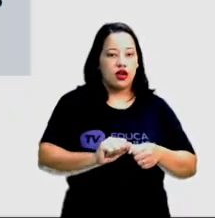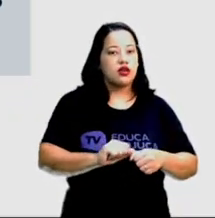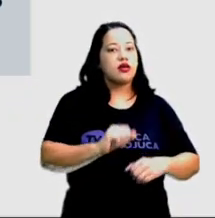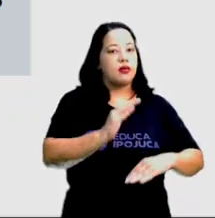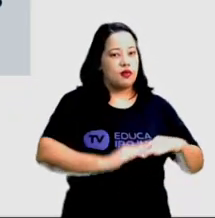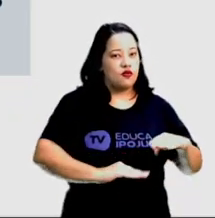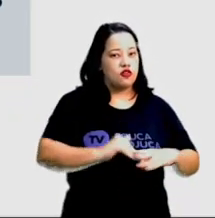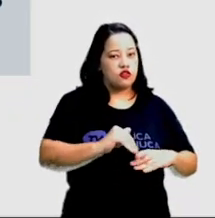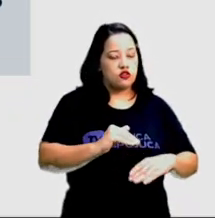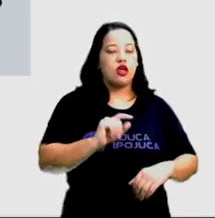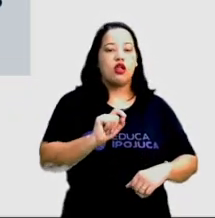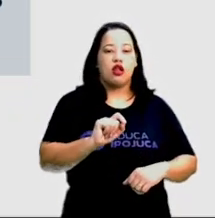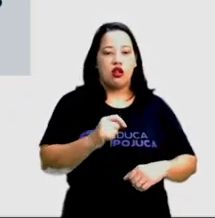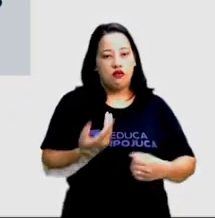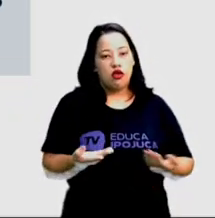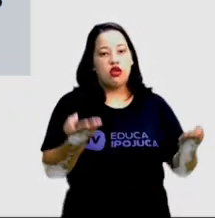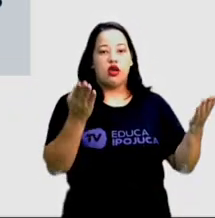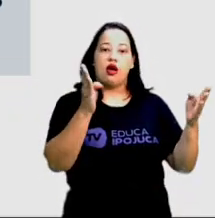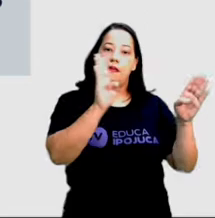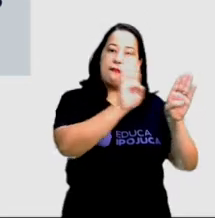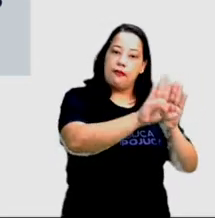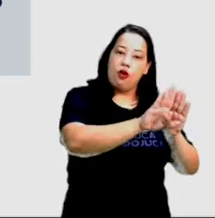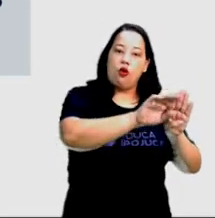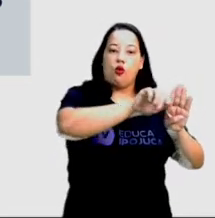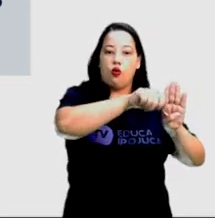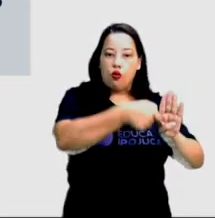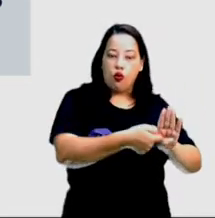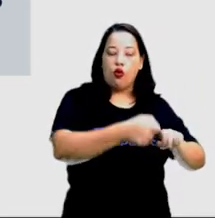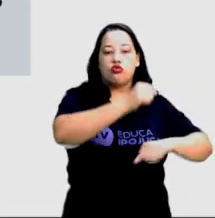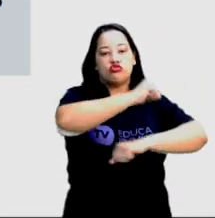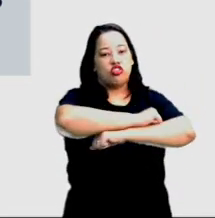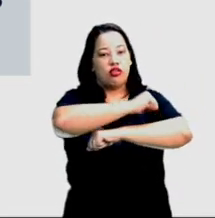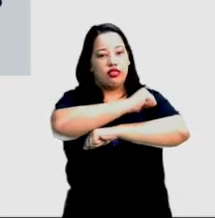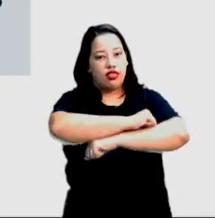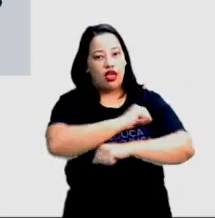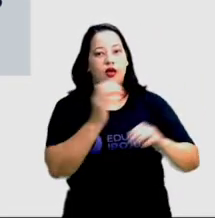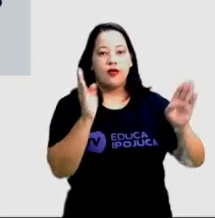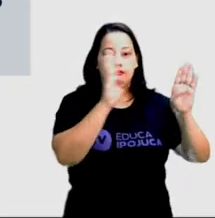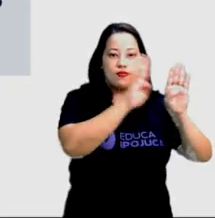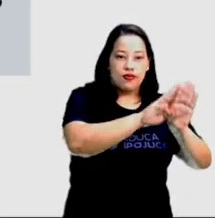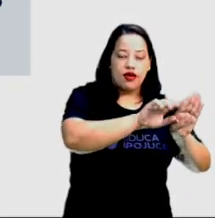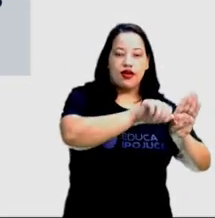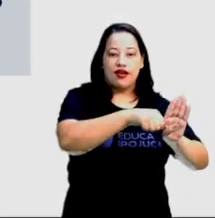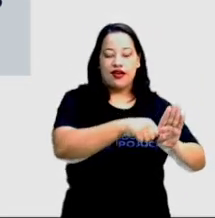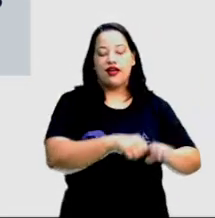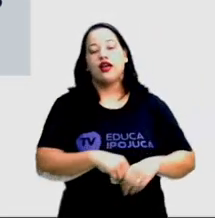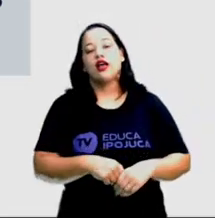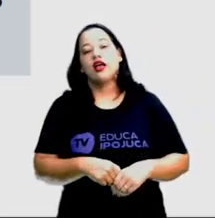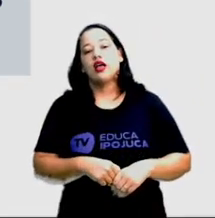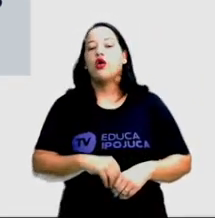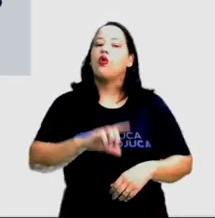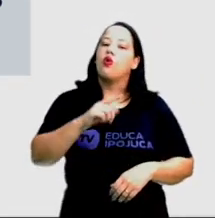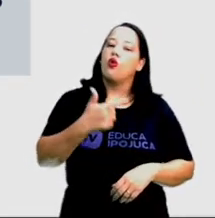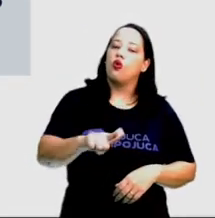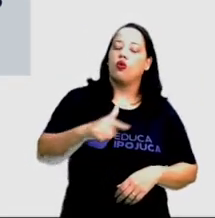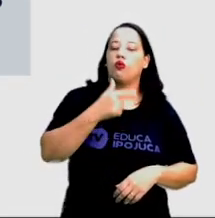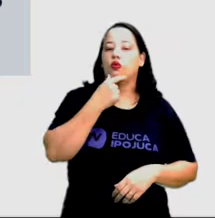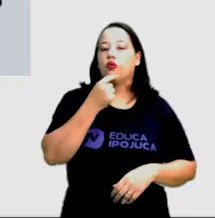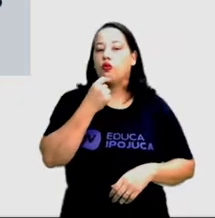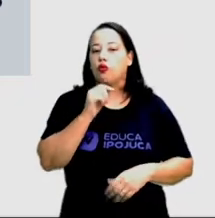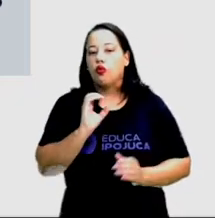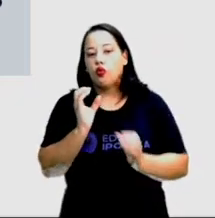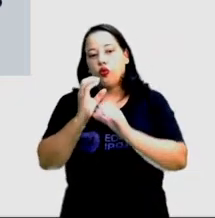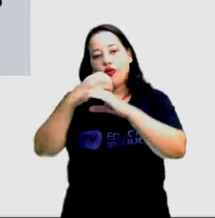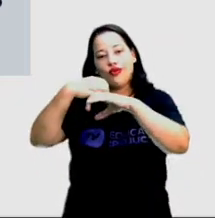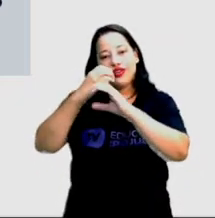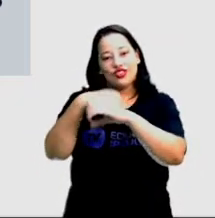ele coloca as portas e também as janelas. E o engenheiro, crianças? Esse